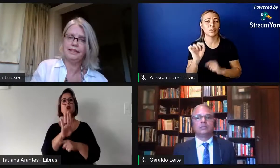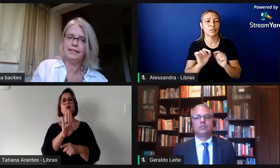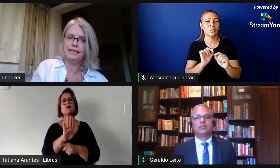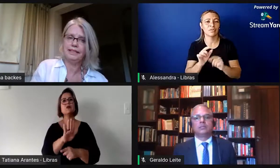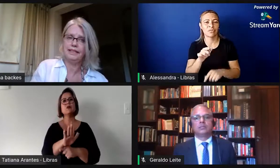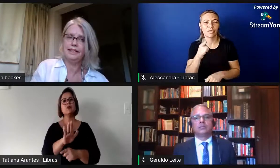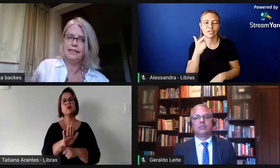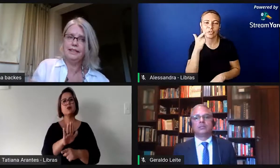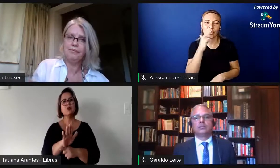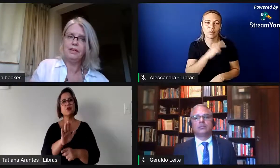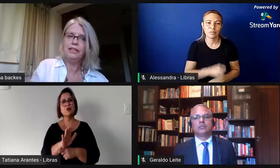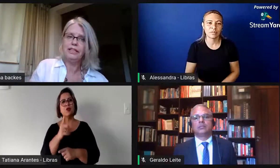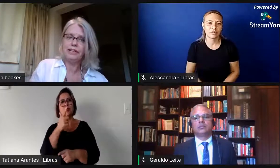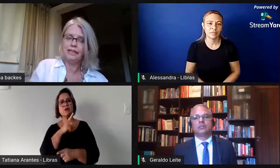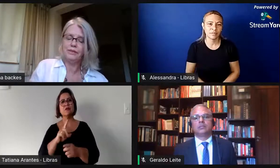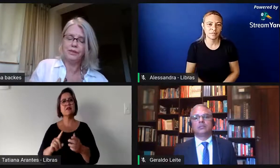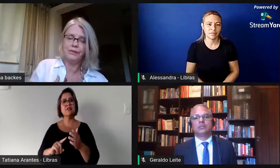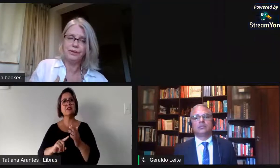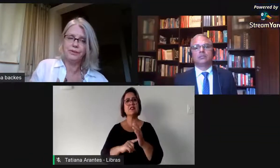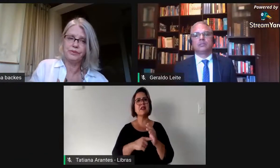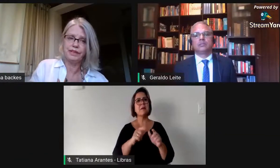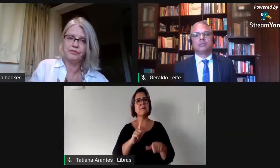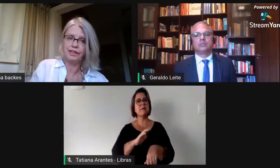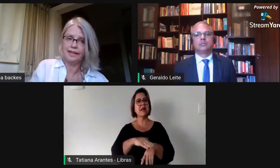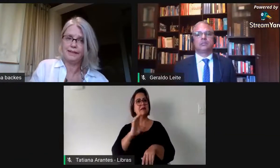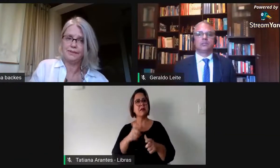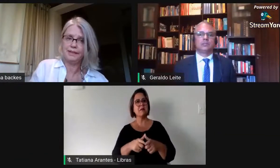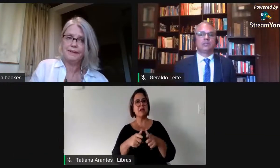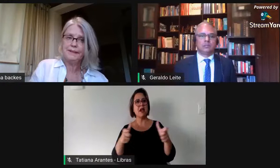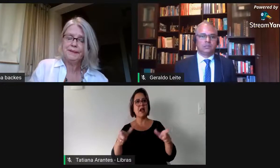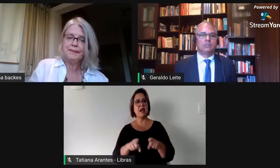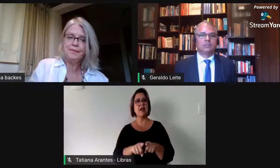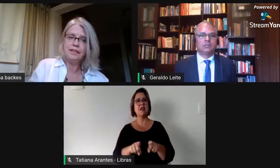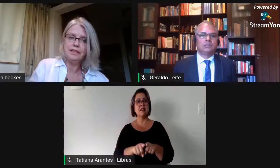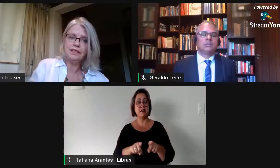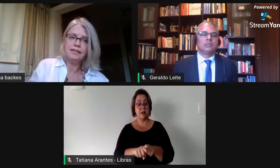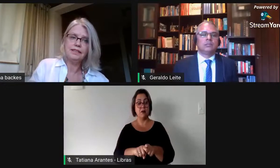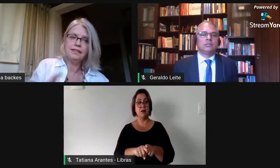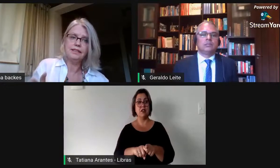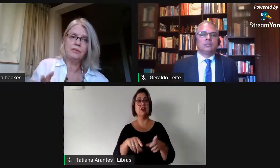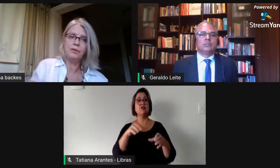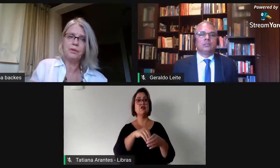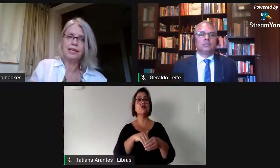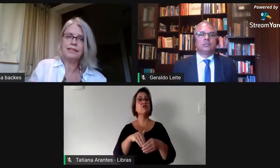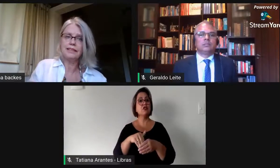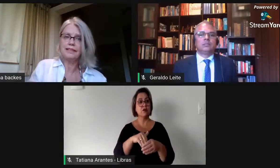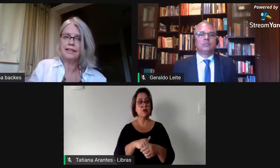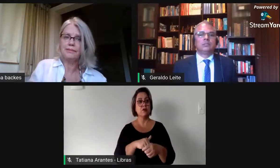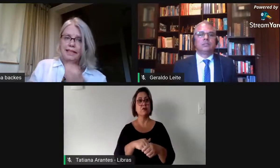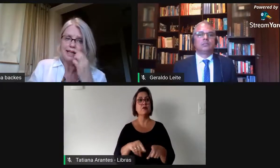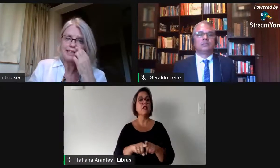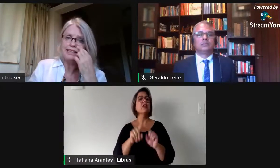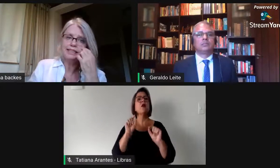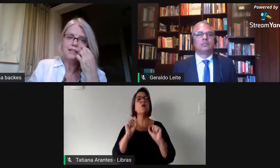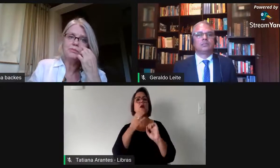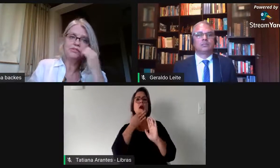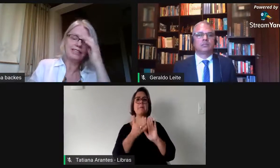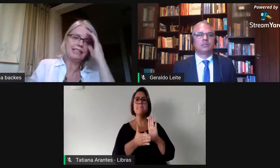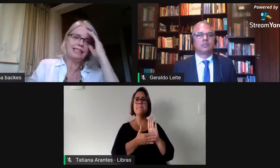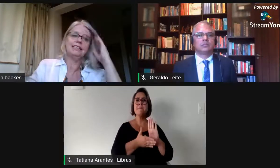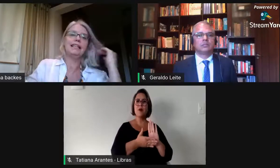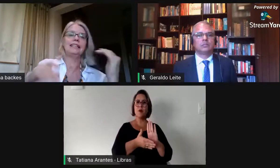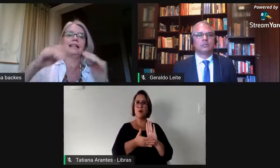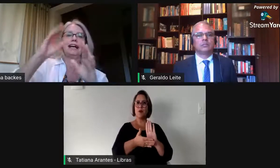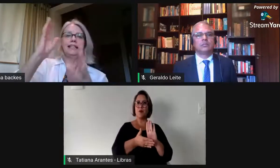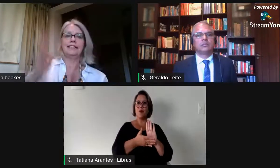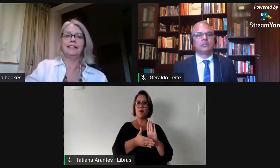obter maioria, né, não é o quórum qualificado, né, que são propostas que estabelecem que uma